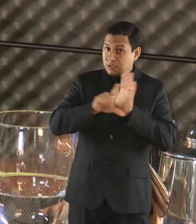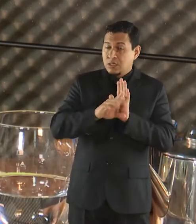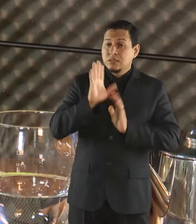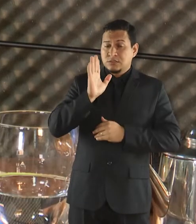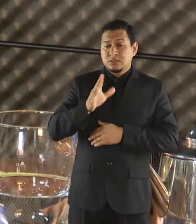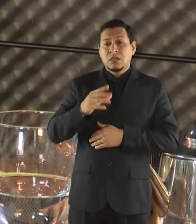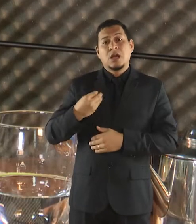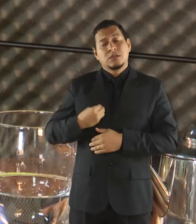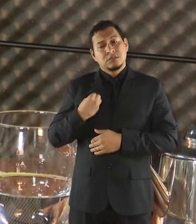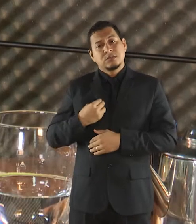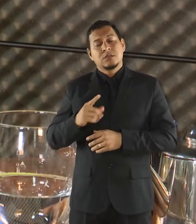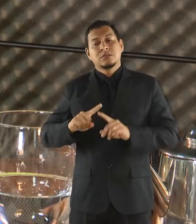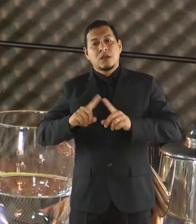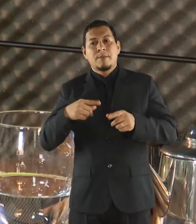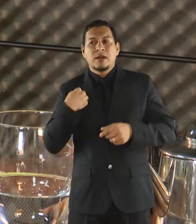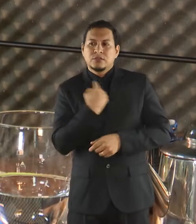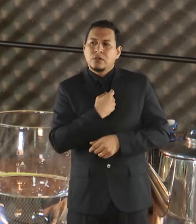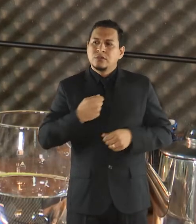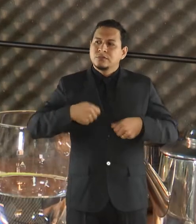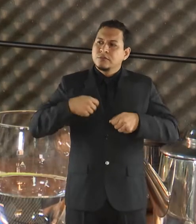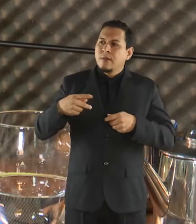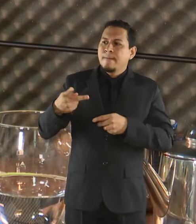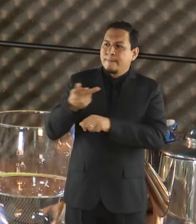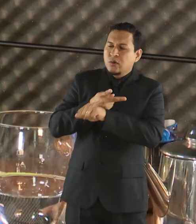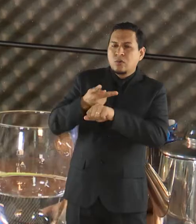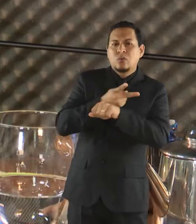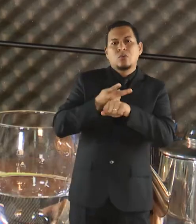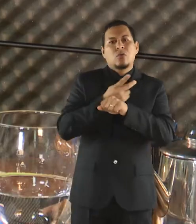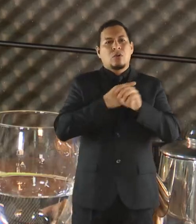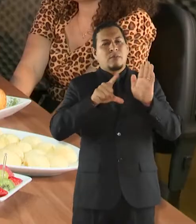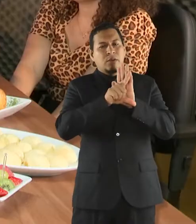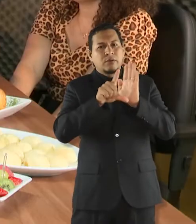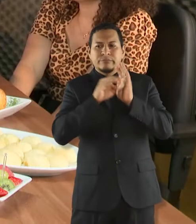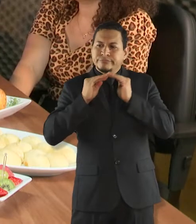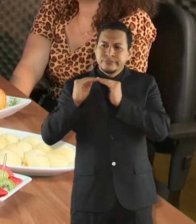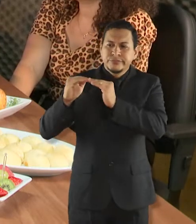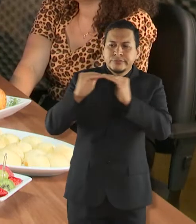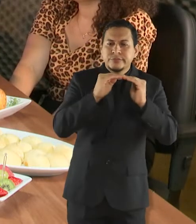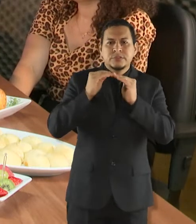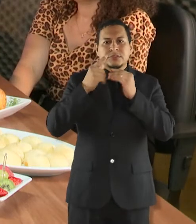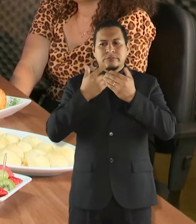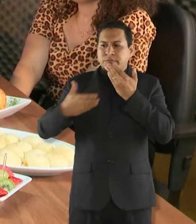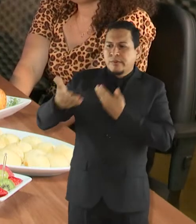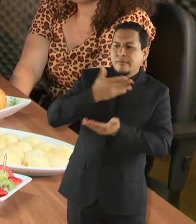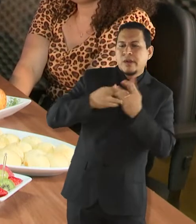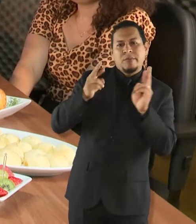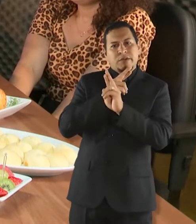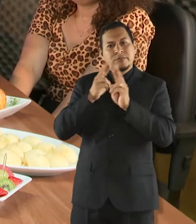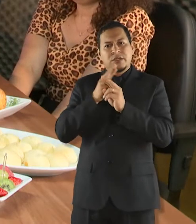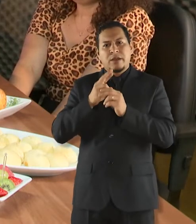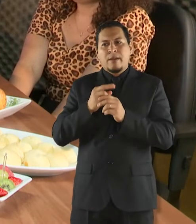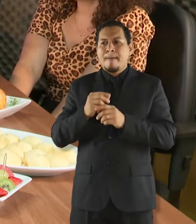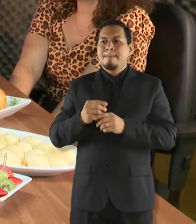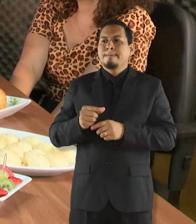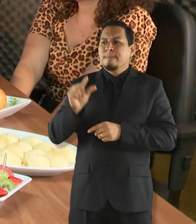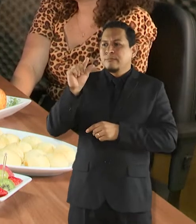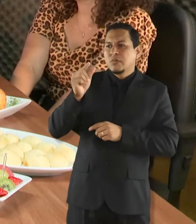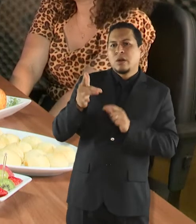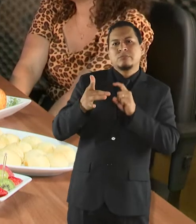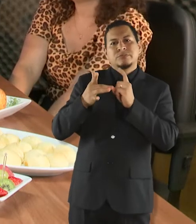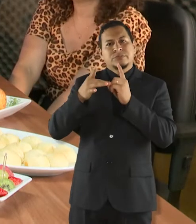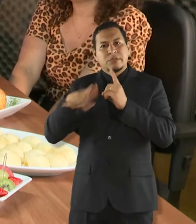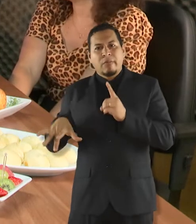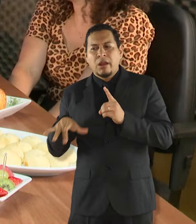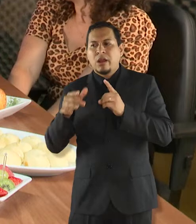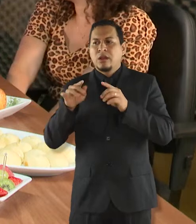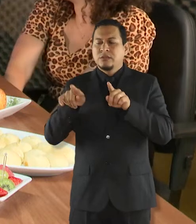em termos de igualdade. Agora a gente busca uma igualdade mais formal no dia a dia, na exatamente. construção das relações, menos julgamentos. E nas Agora, nossas